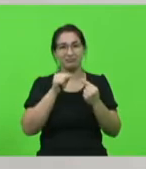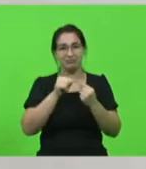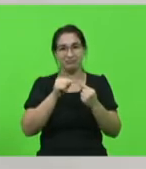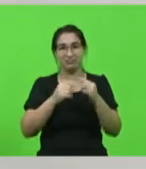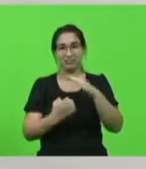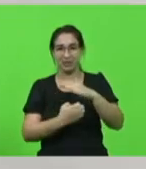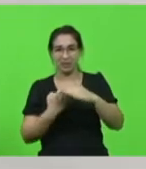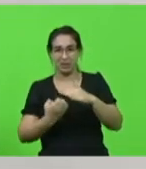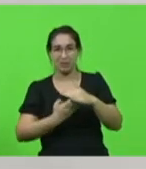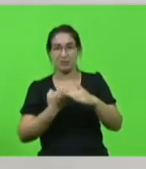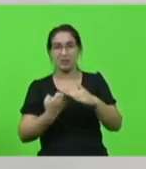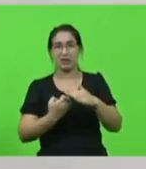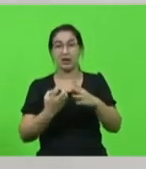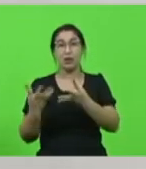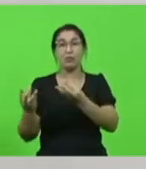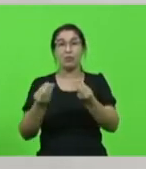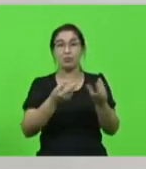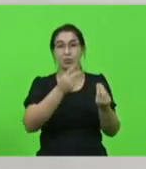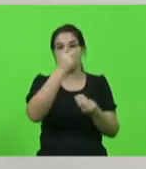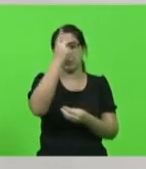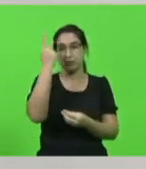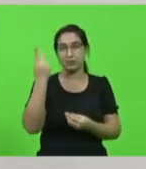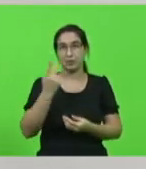Nunca vi tanta gente trabalhando com...